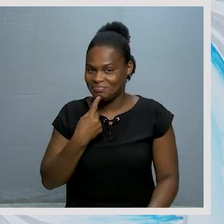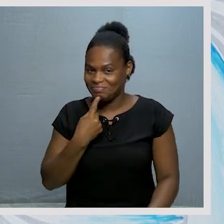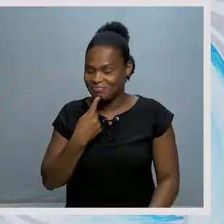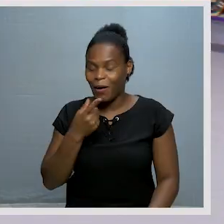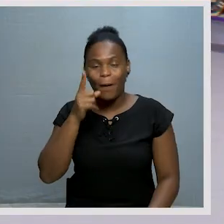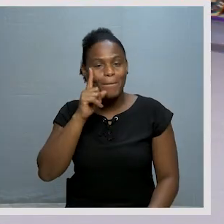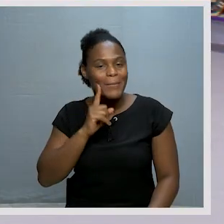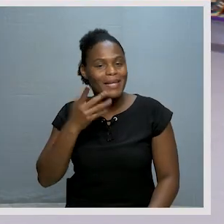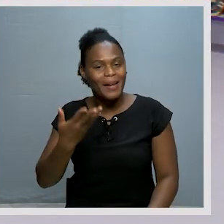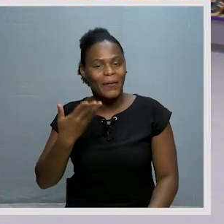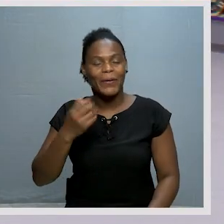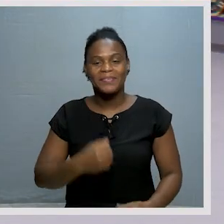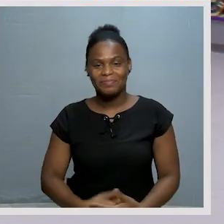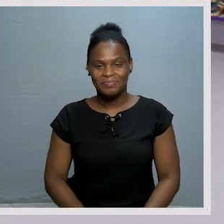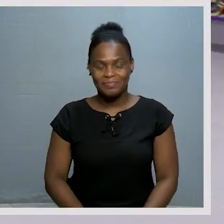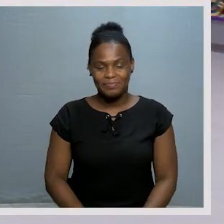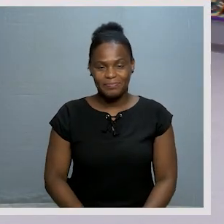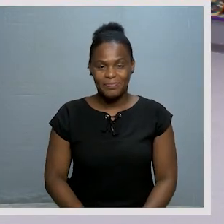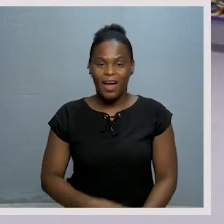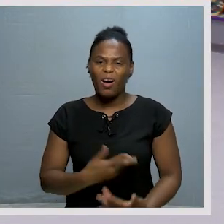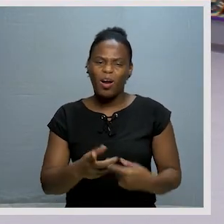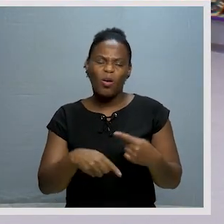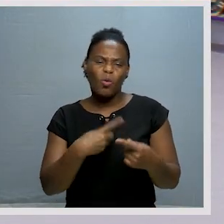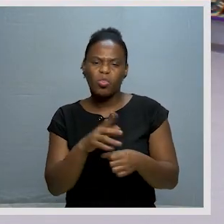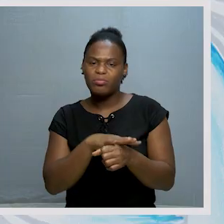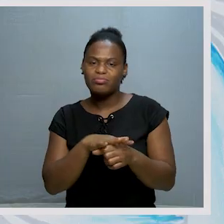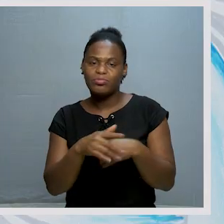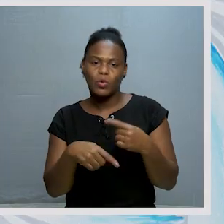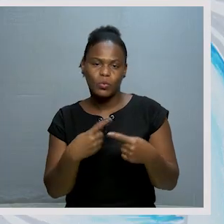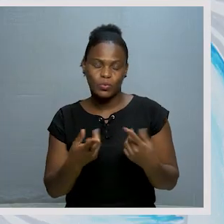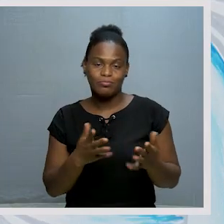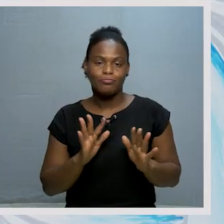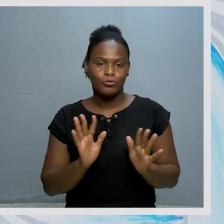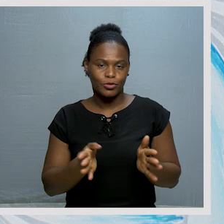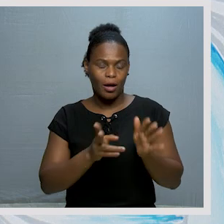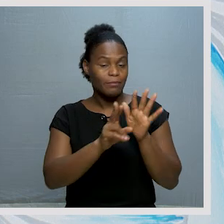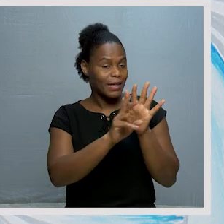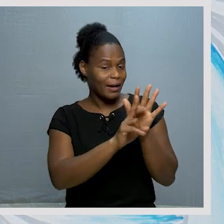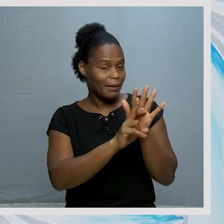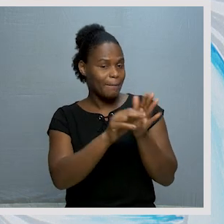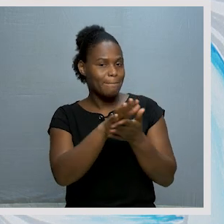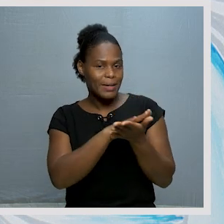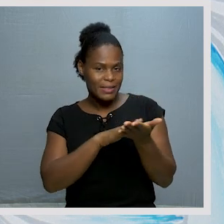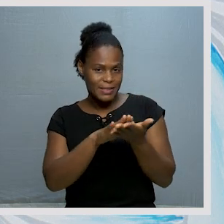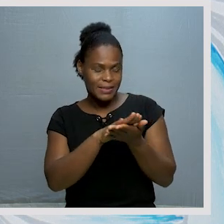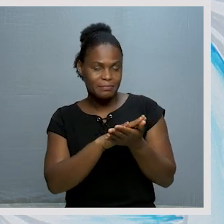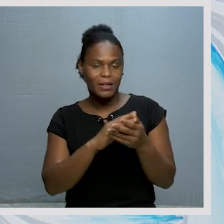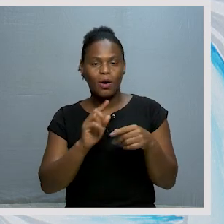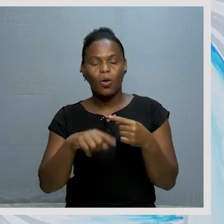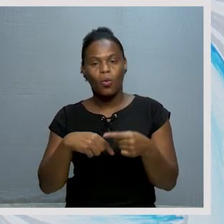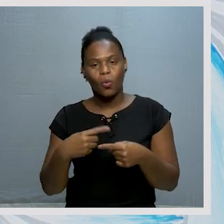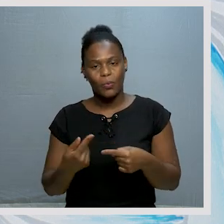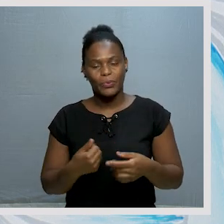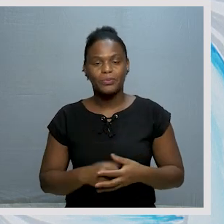Entenderam? Muito bem. Outros casos. Já vimos a regra básica, agora vamos ver